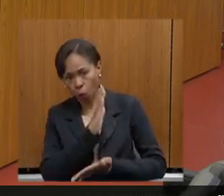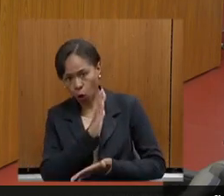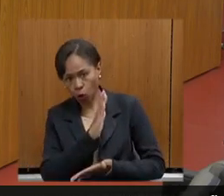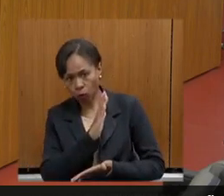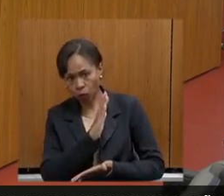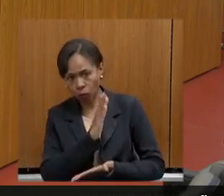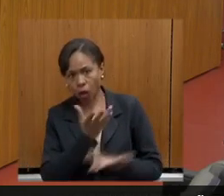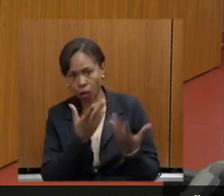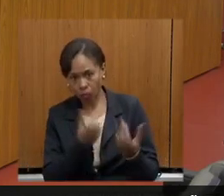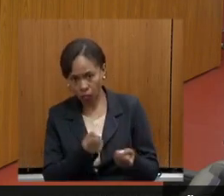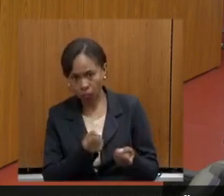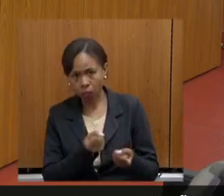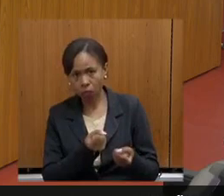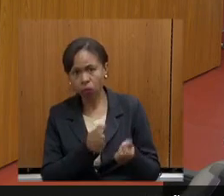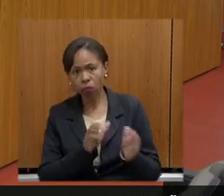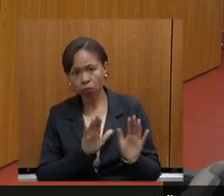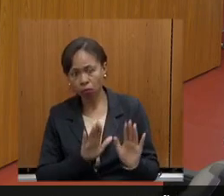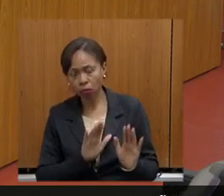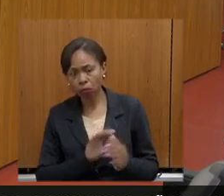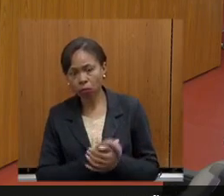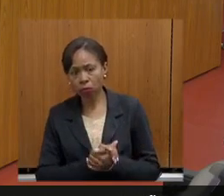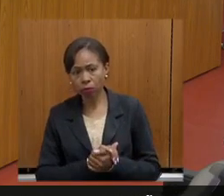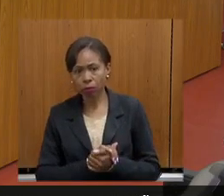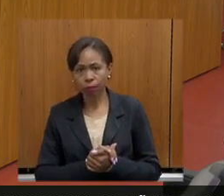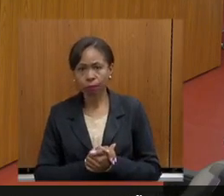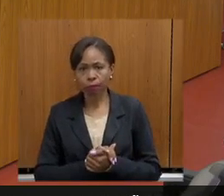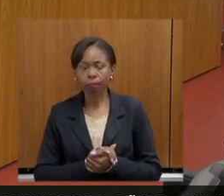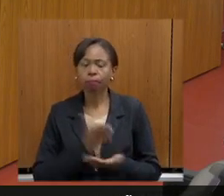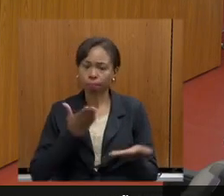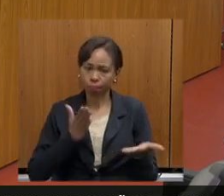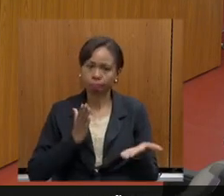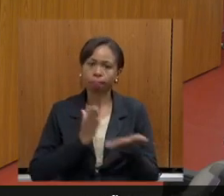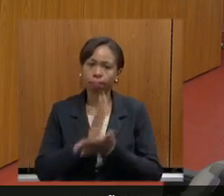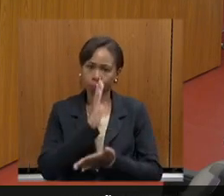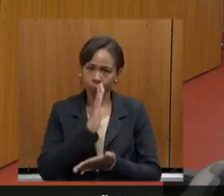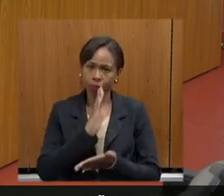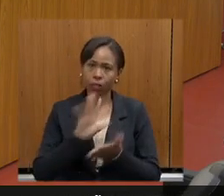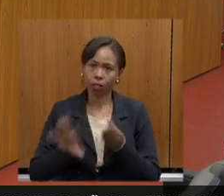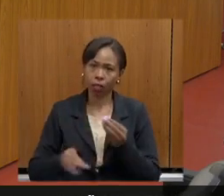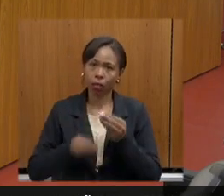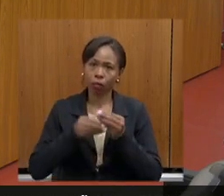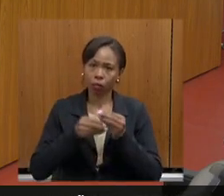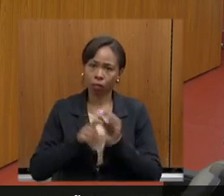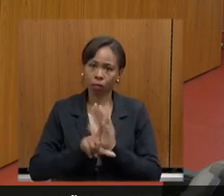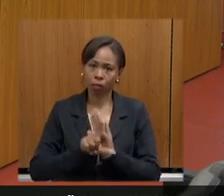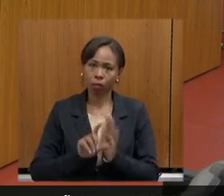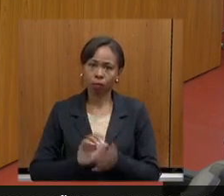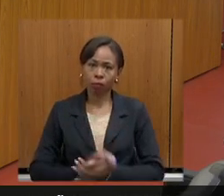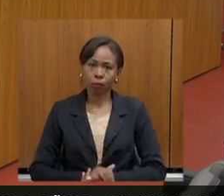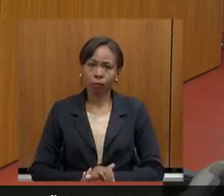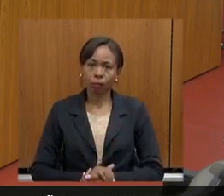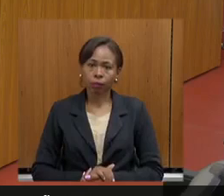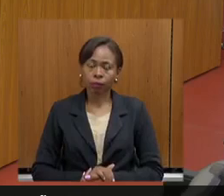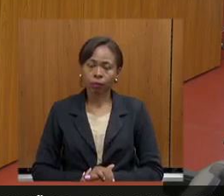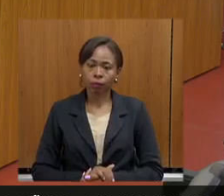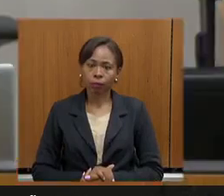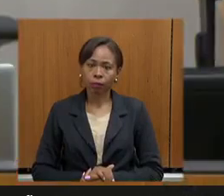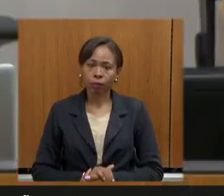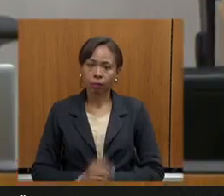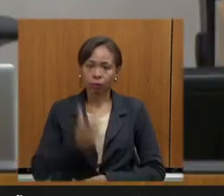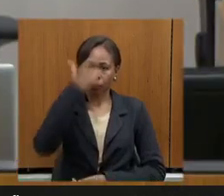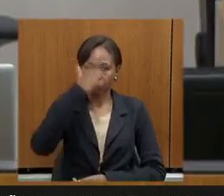permaneçam como se encontram e aprovado a emenda e a